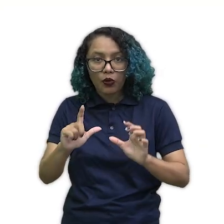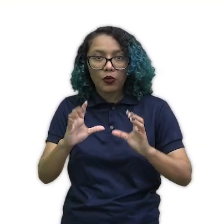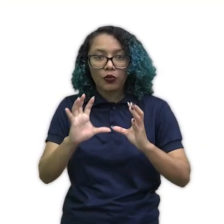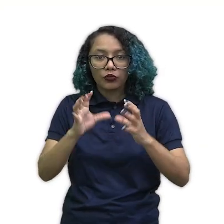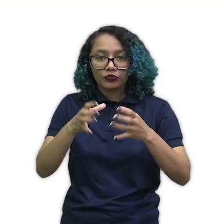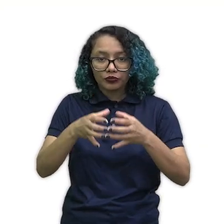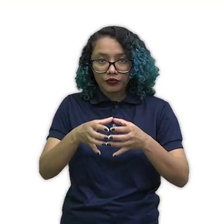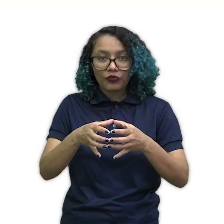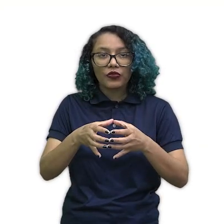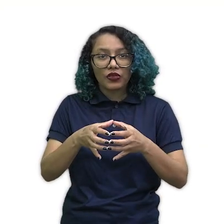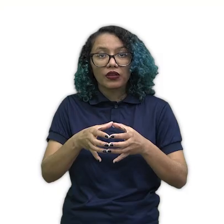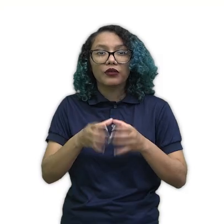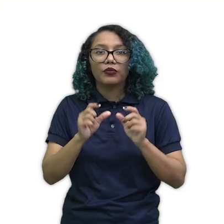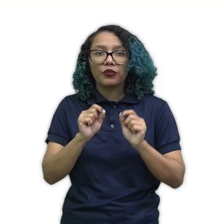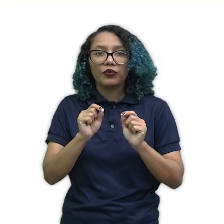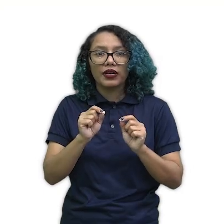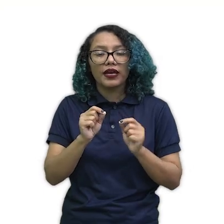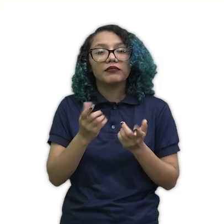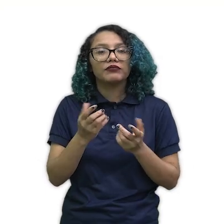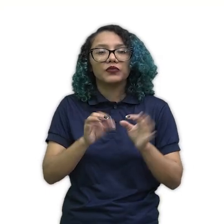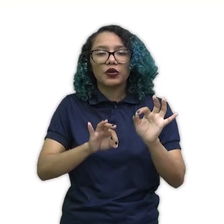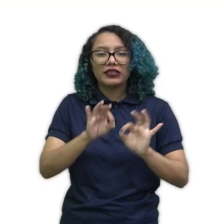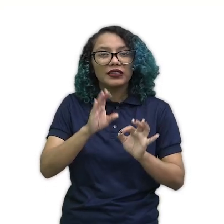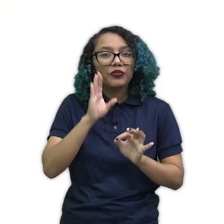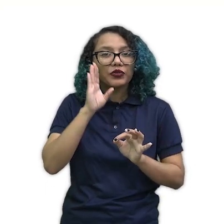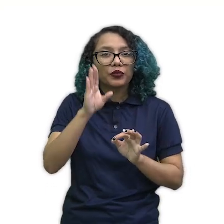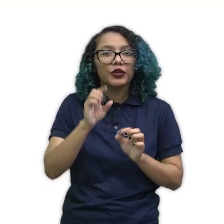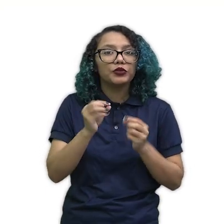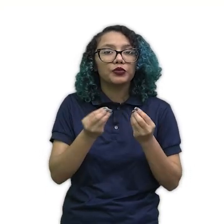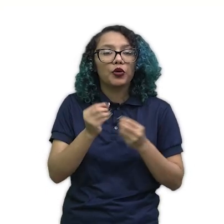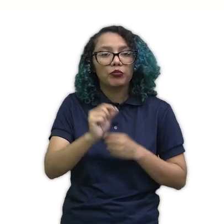a escrever os números em ordem crescente, tá bom?